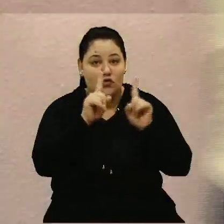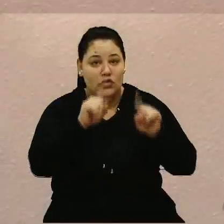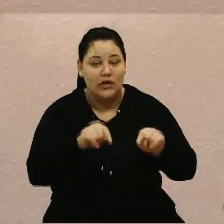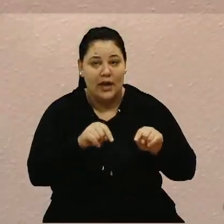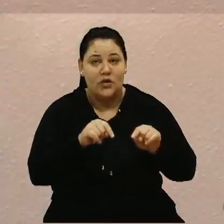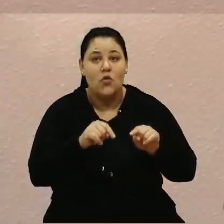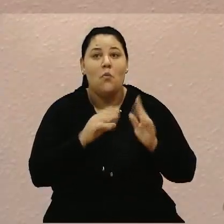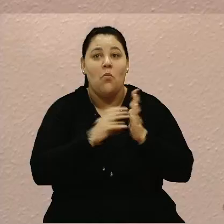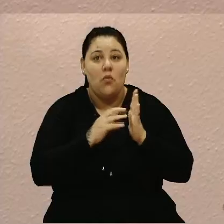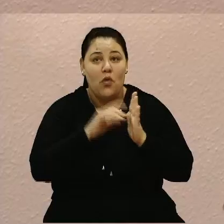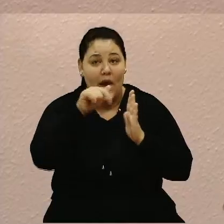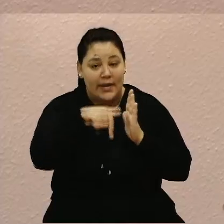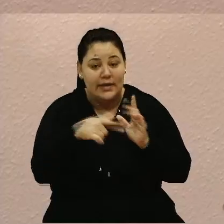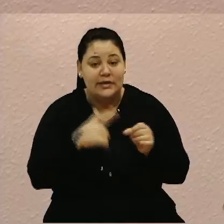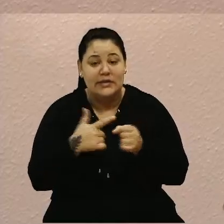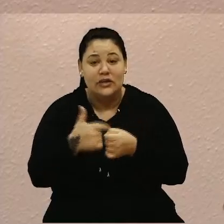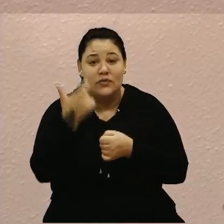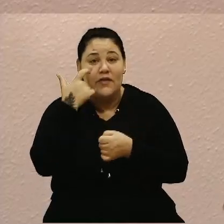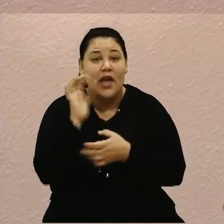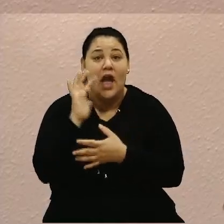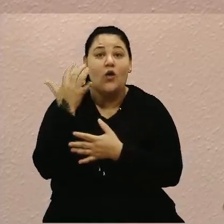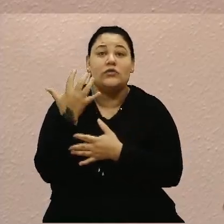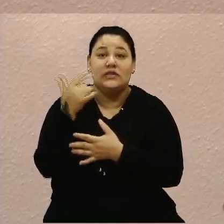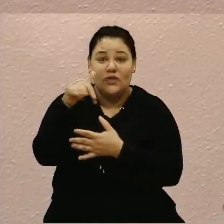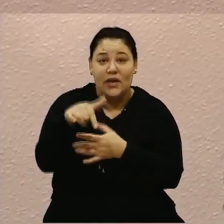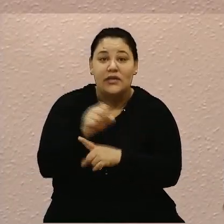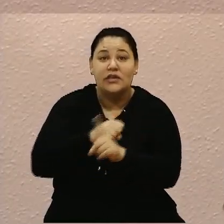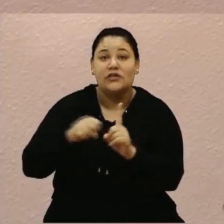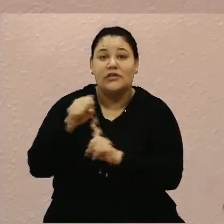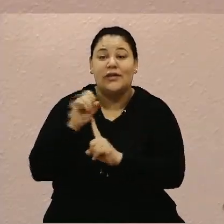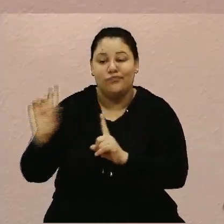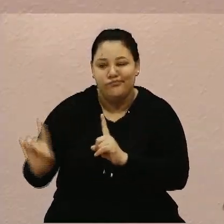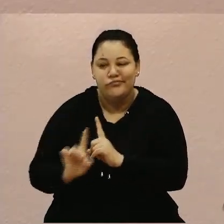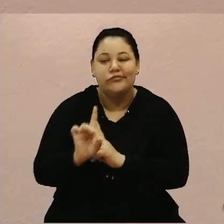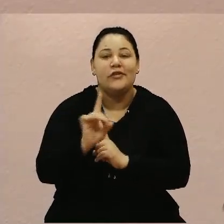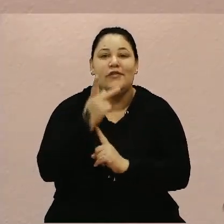para a gente ver o que está acontecendo nos últimos tempos, que a gente tem vindo aqui lamentar tantas mortes. Obrigado, senhor presidente.